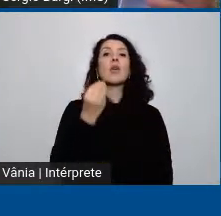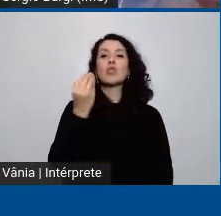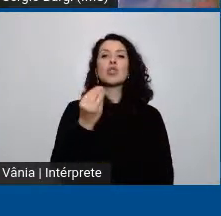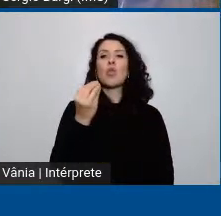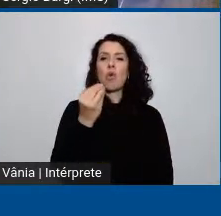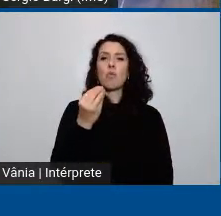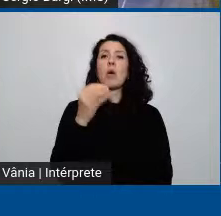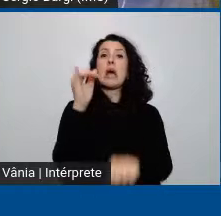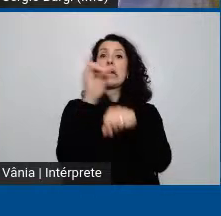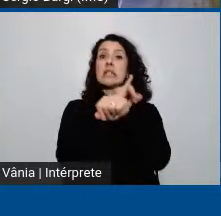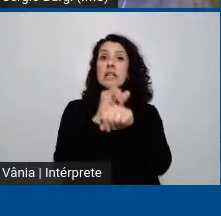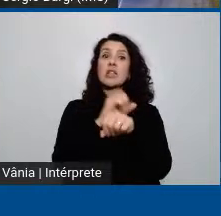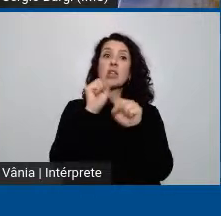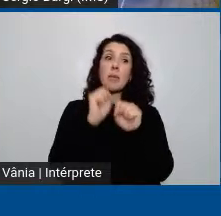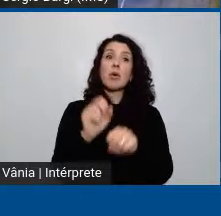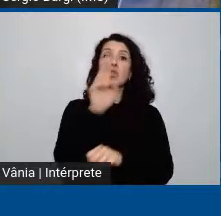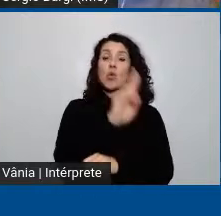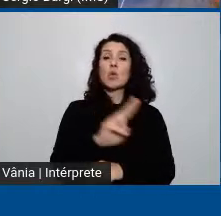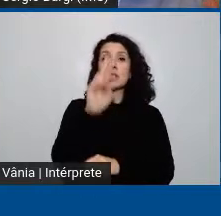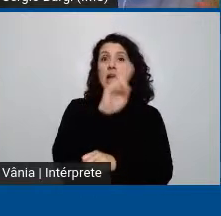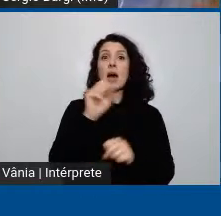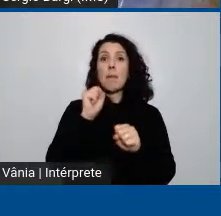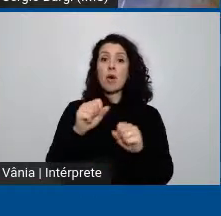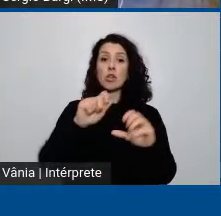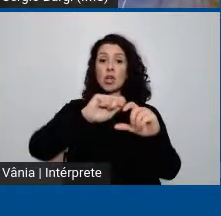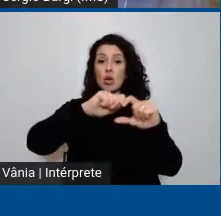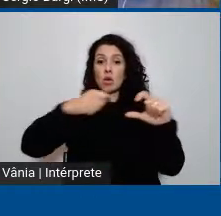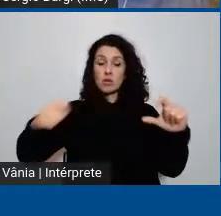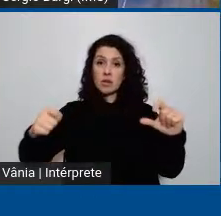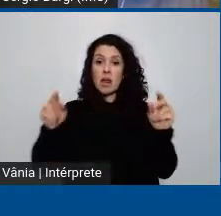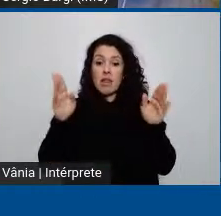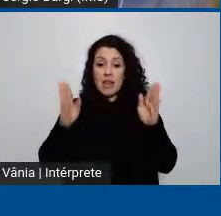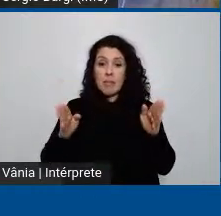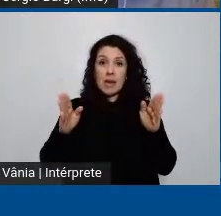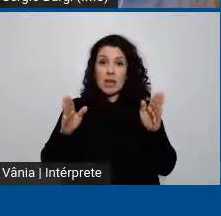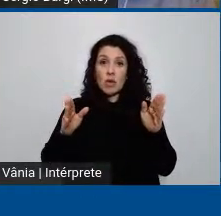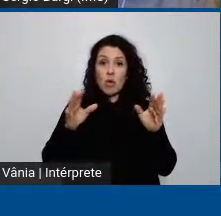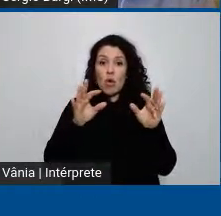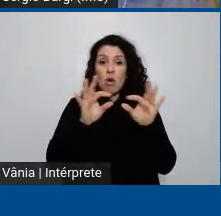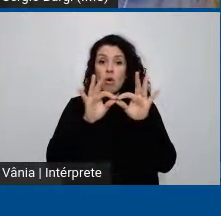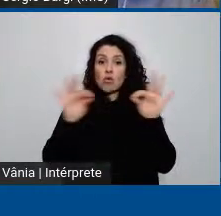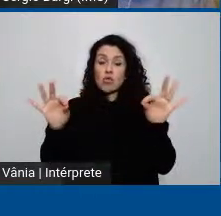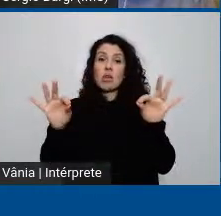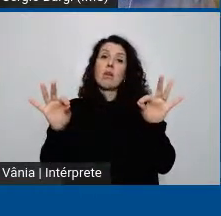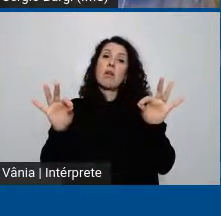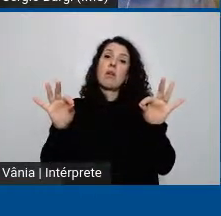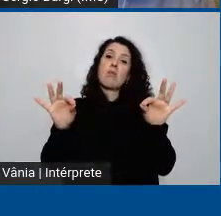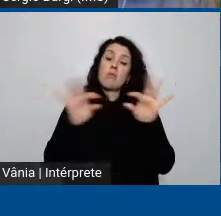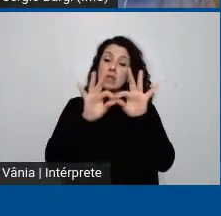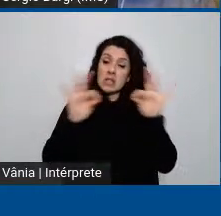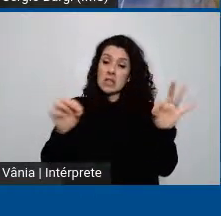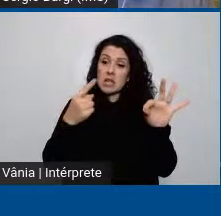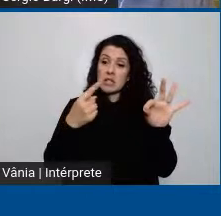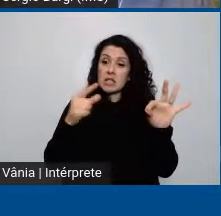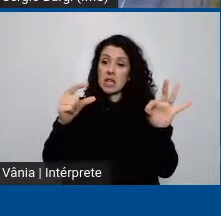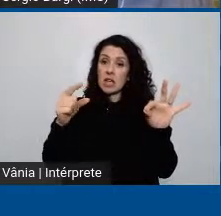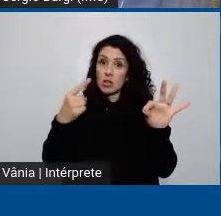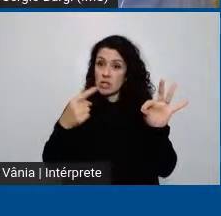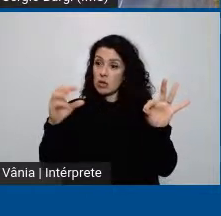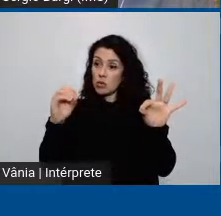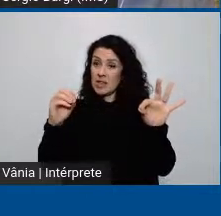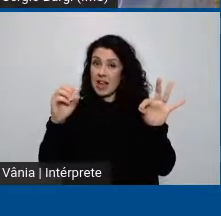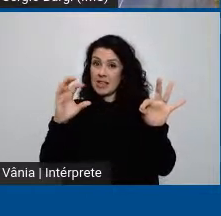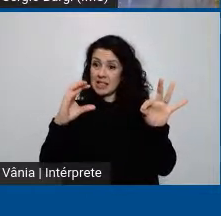equipamento, permitindo com que ele produza negativos de 44 centímetros de altura por 110 centímetros de largura,